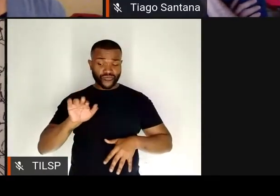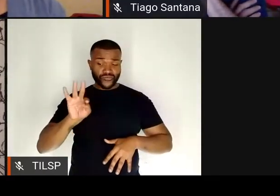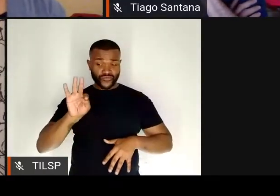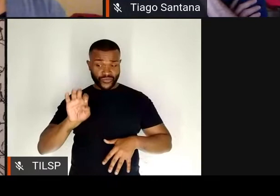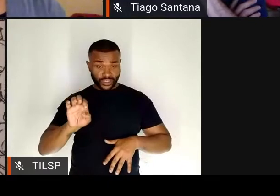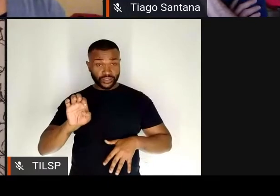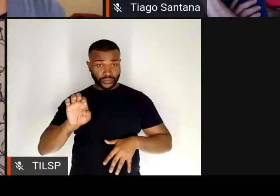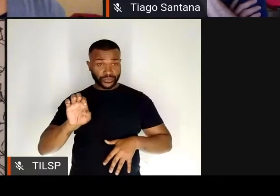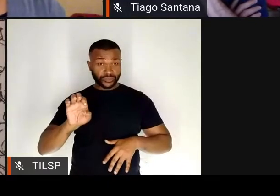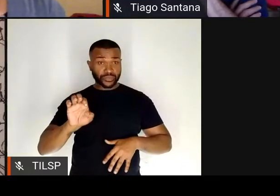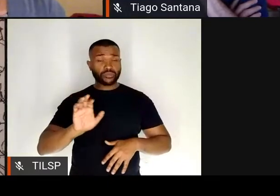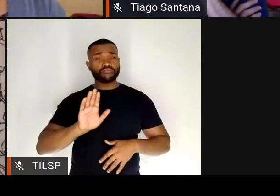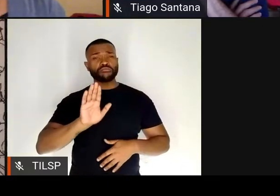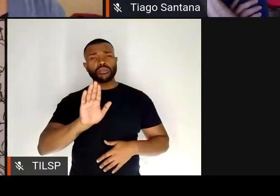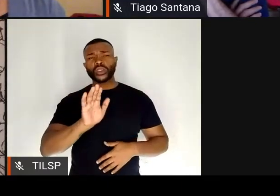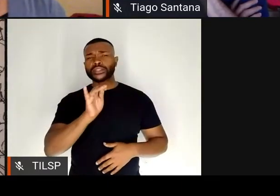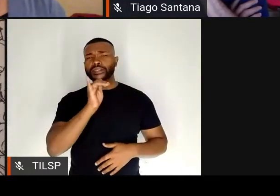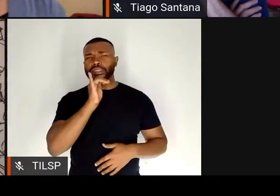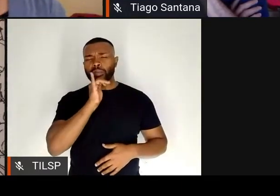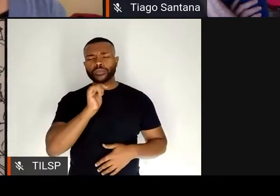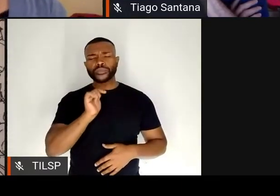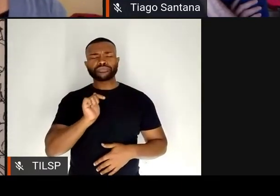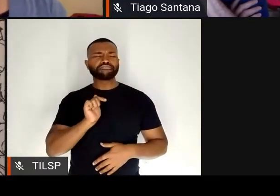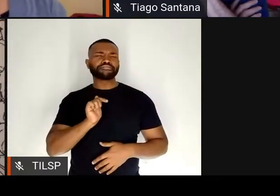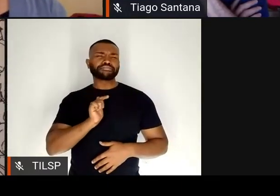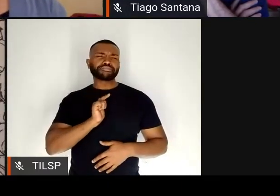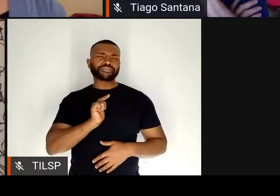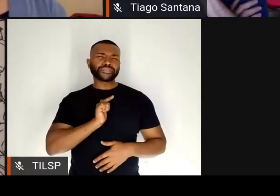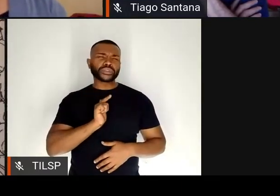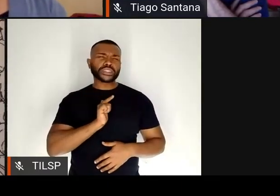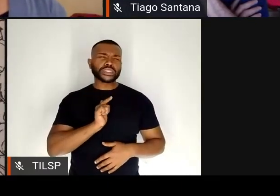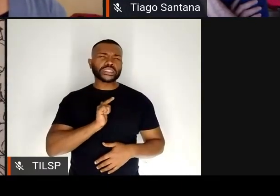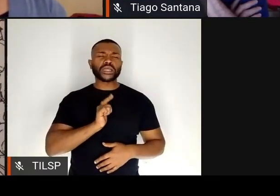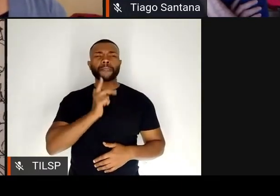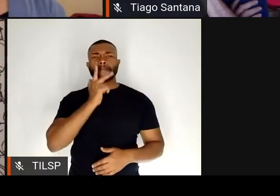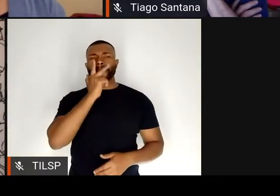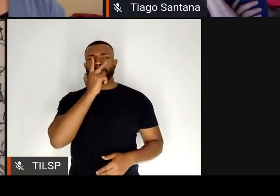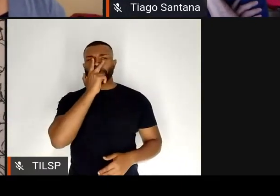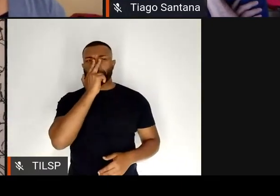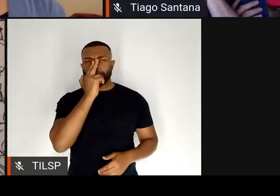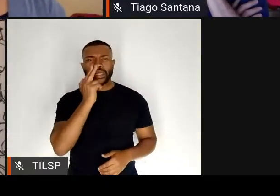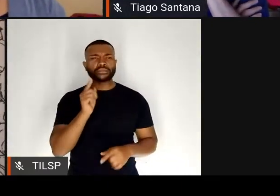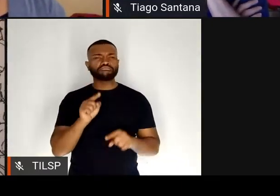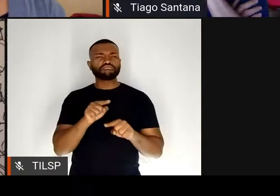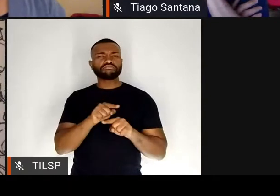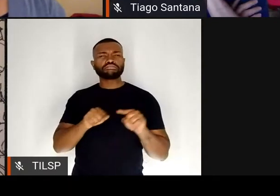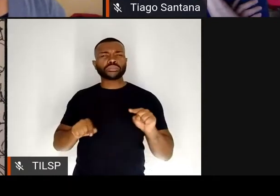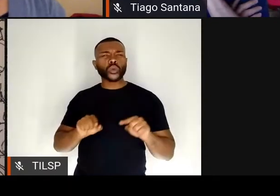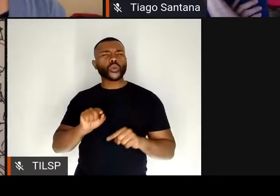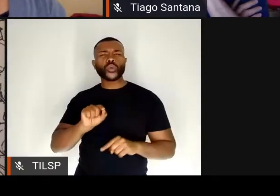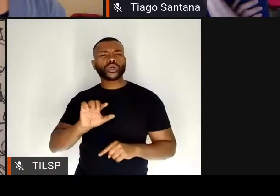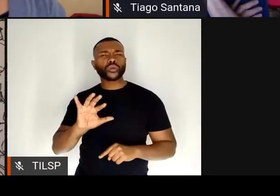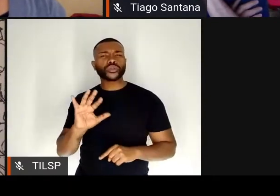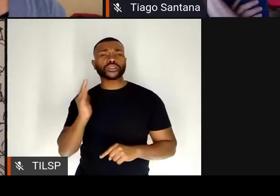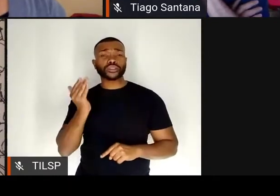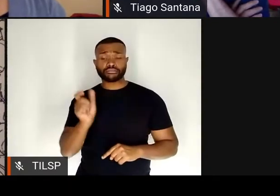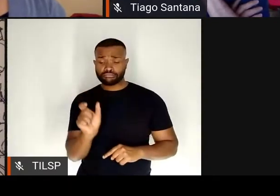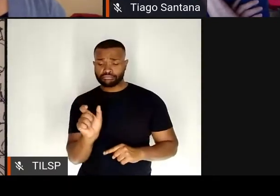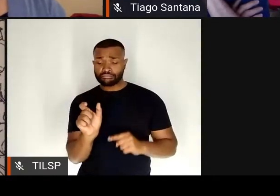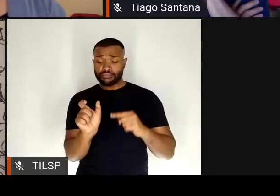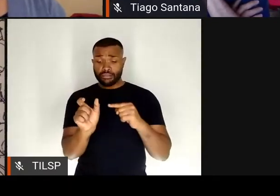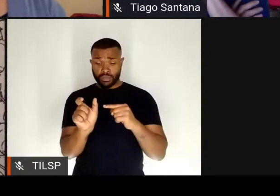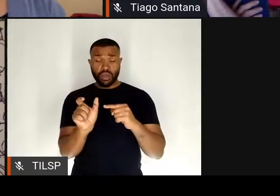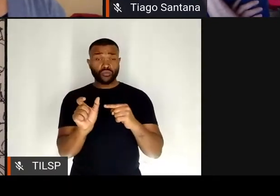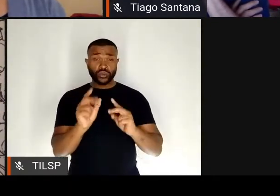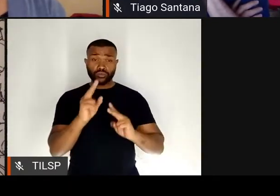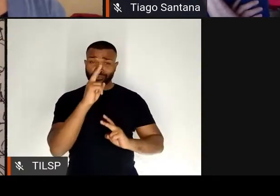mas existe um pouco uma cesura aí, quando esse mesmo termo ganha força e